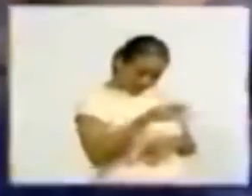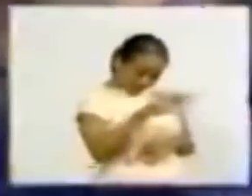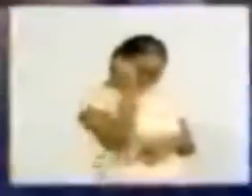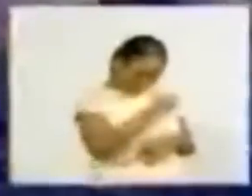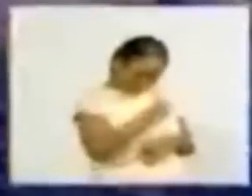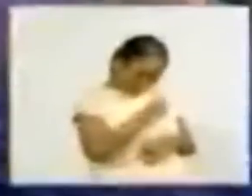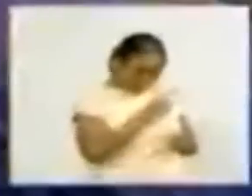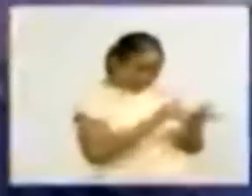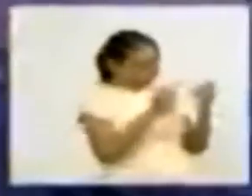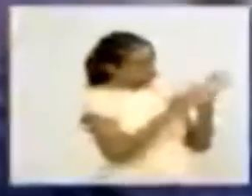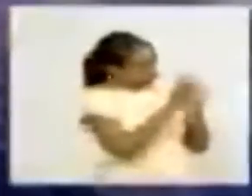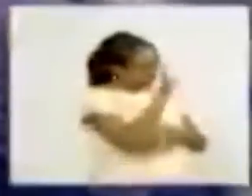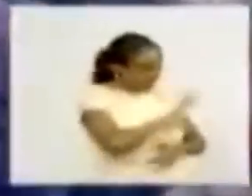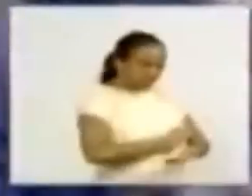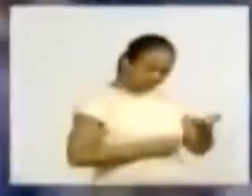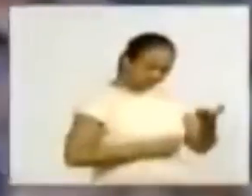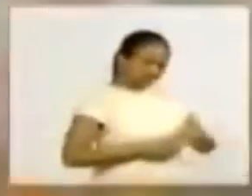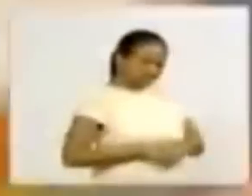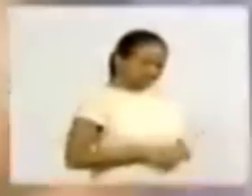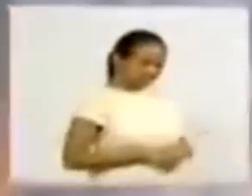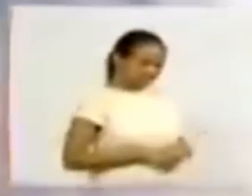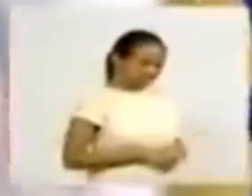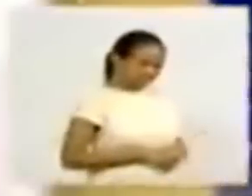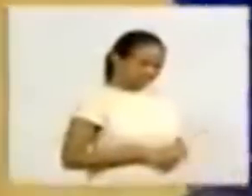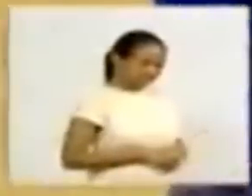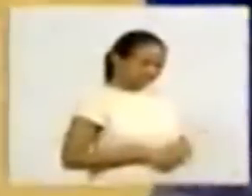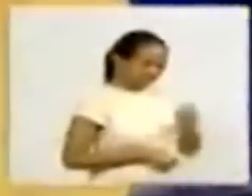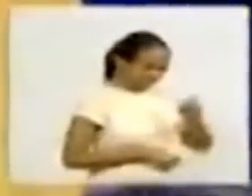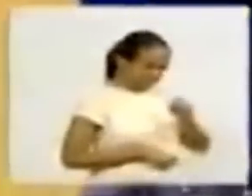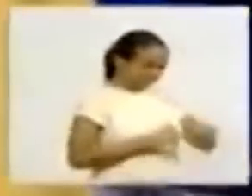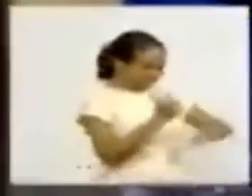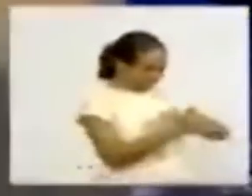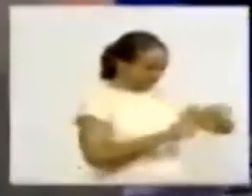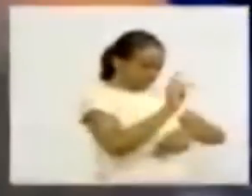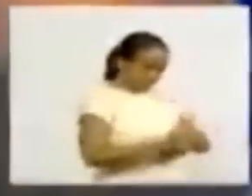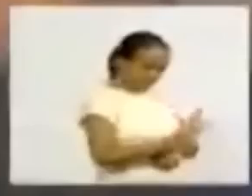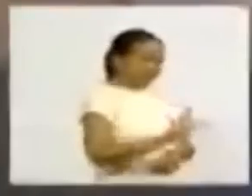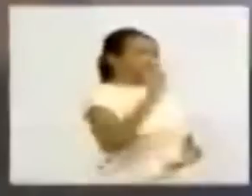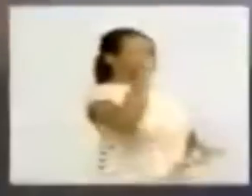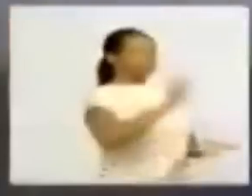E se você acreditar que Jesus ama você, Fabinho, você vai ser um grande padre.